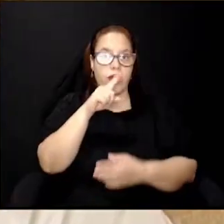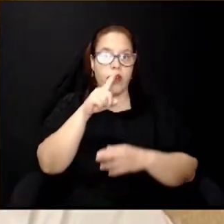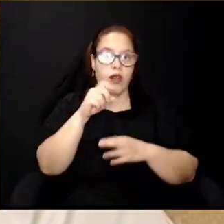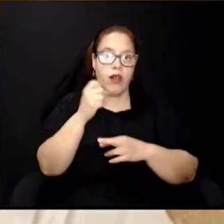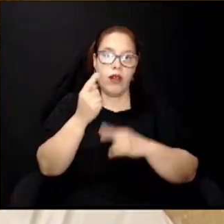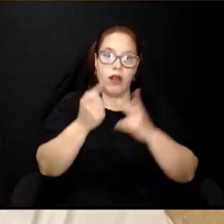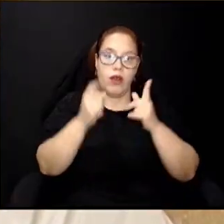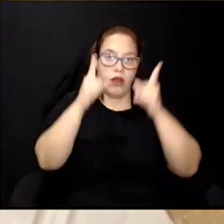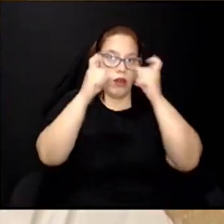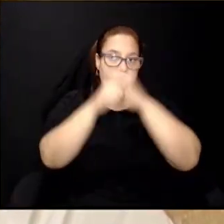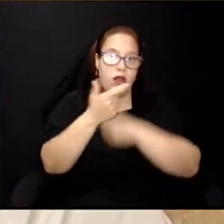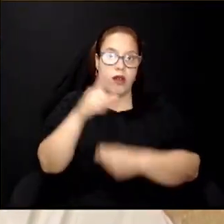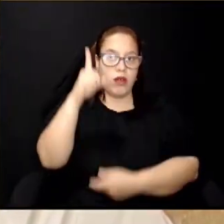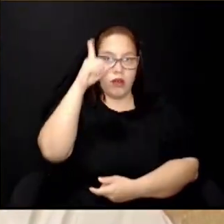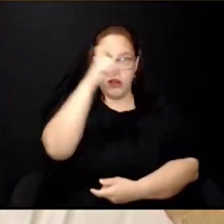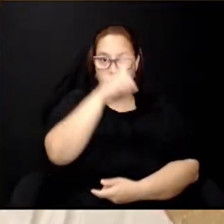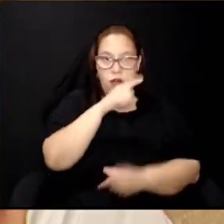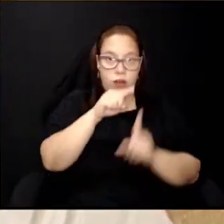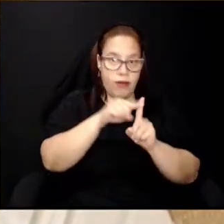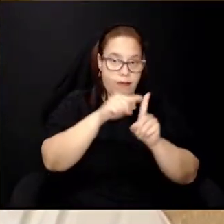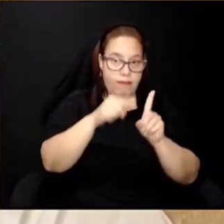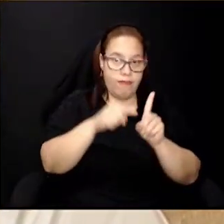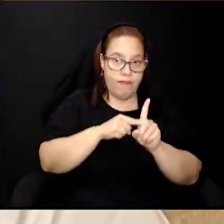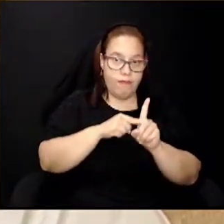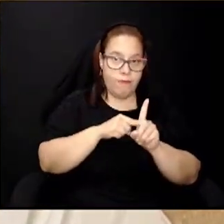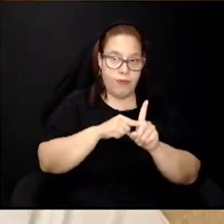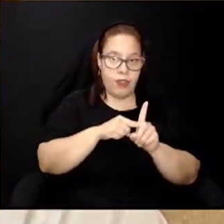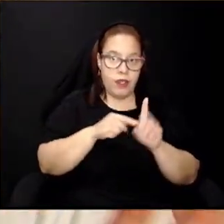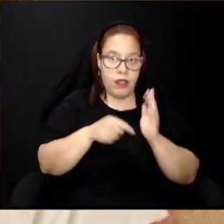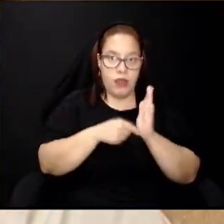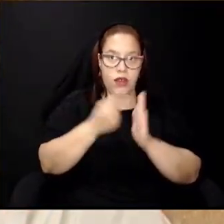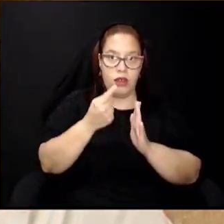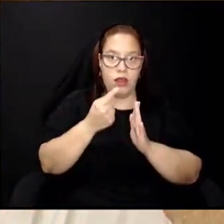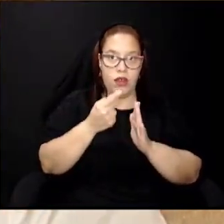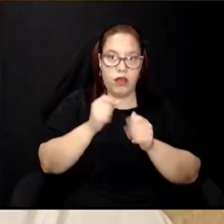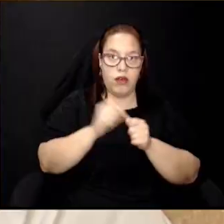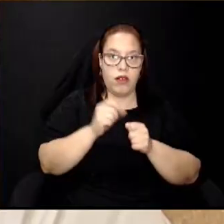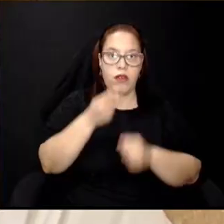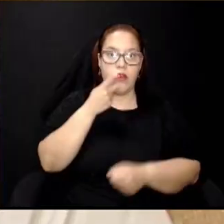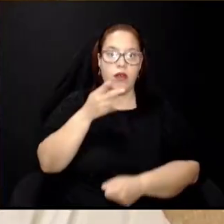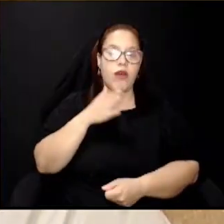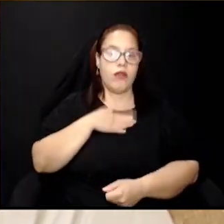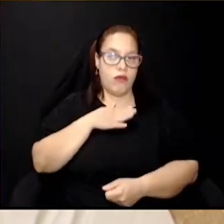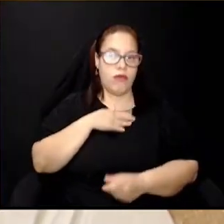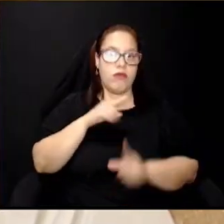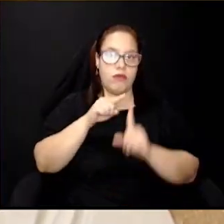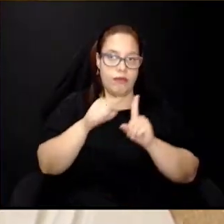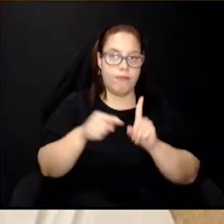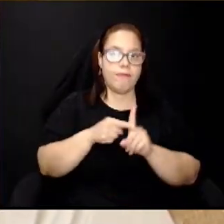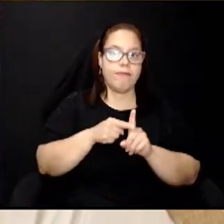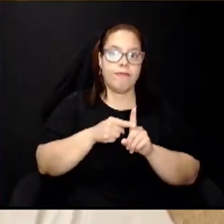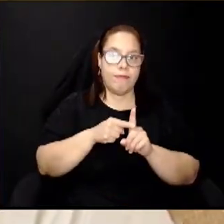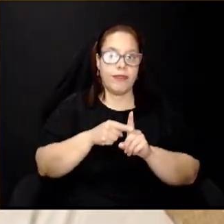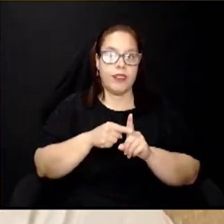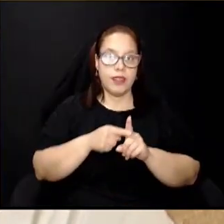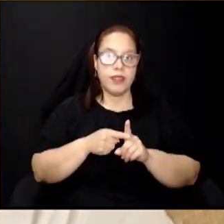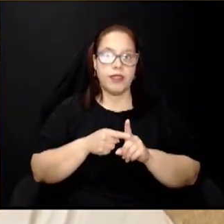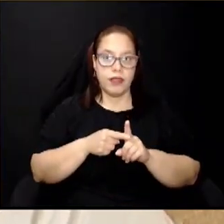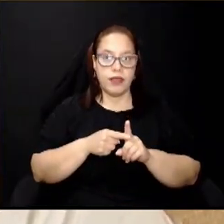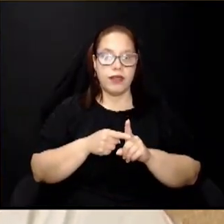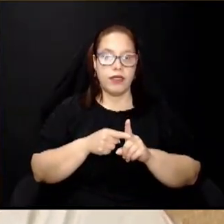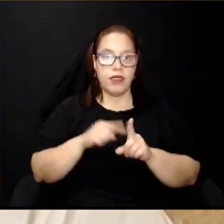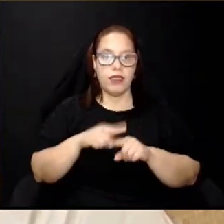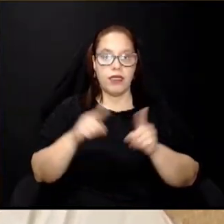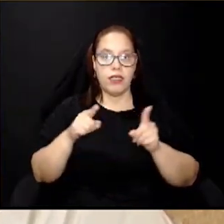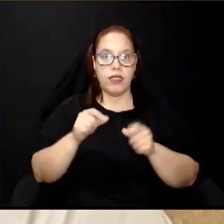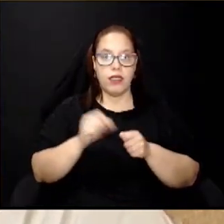tinha dificuldade de engravidar, né? Tanto que a primeira vez que a gente falou, vou engravidar, eu engravidei. Mas quando eu fui fazer o